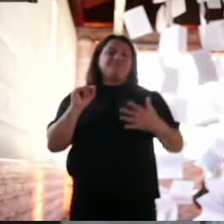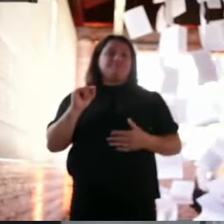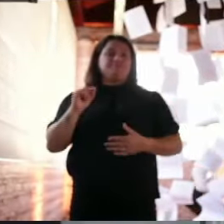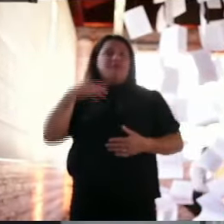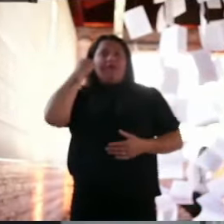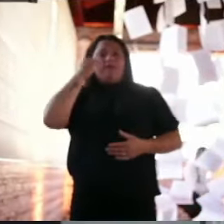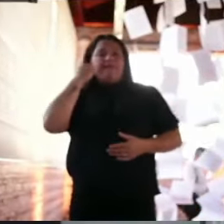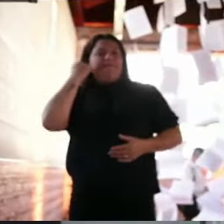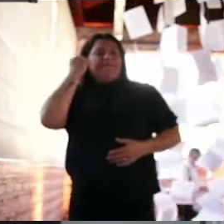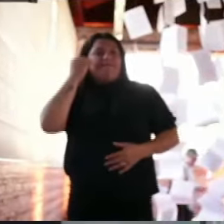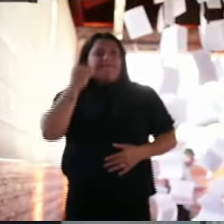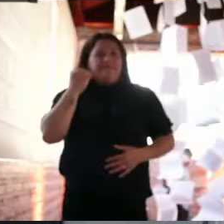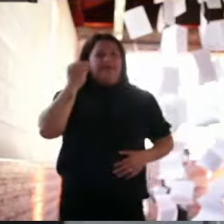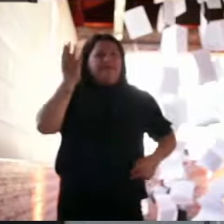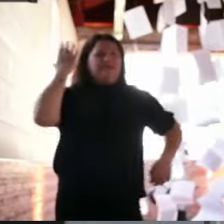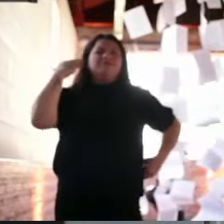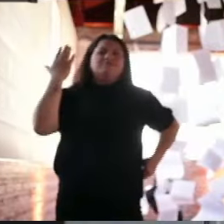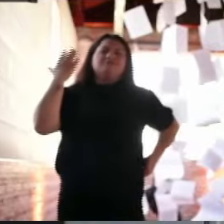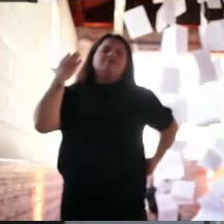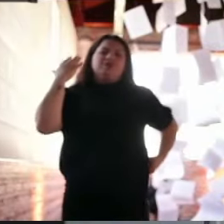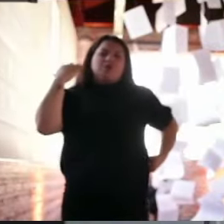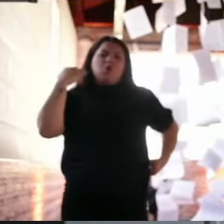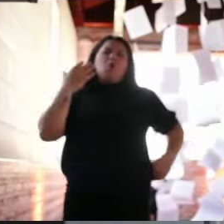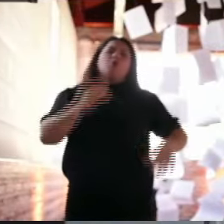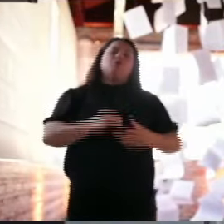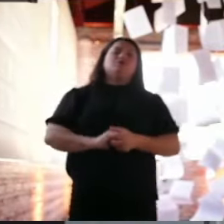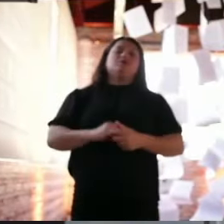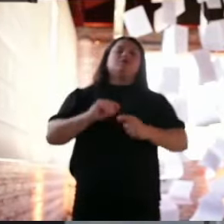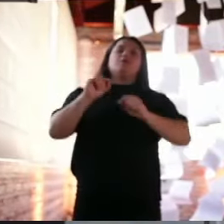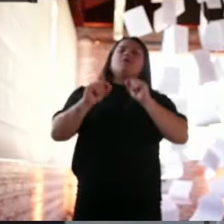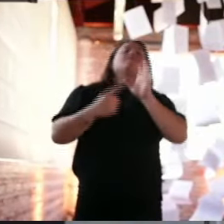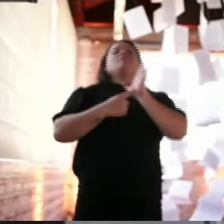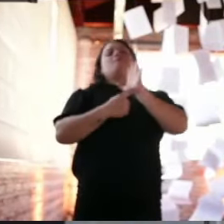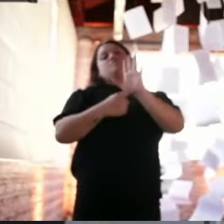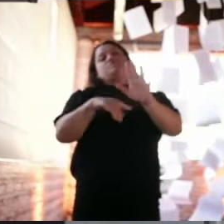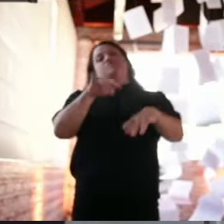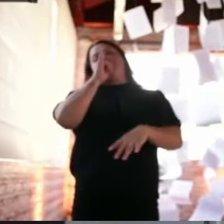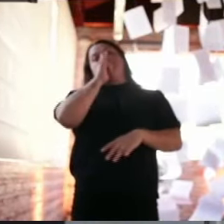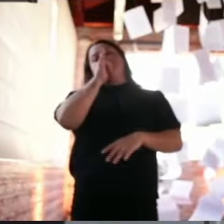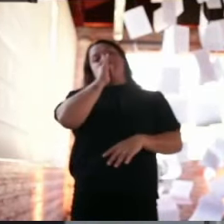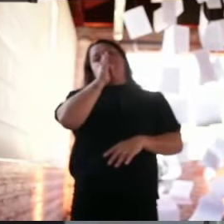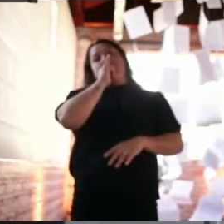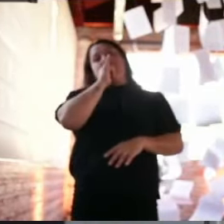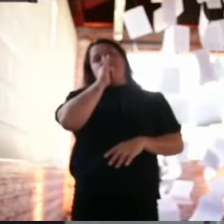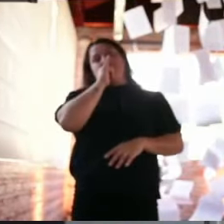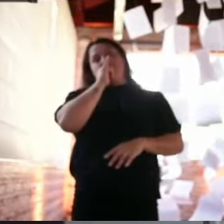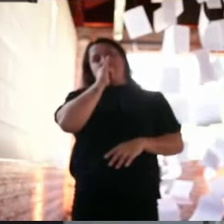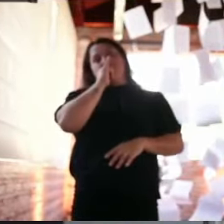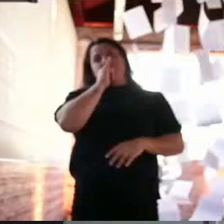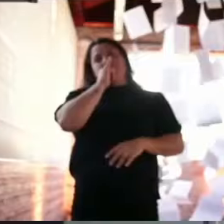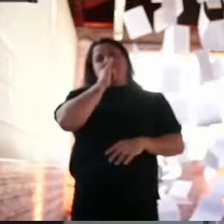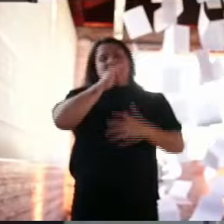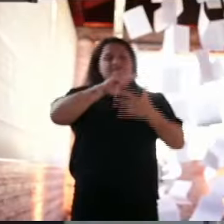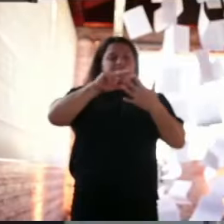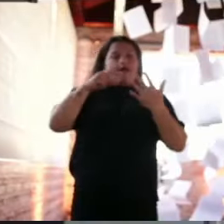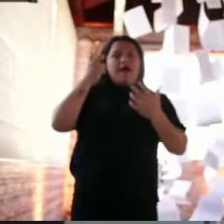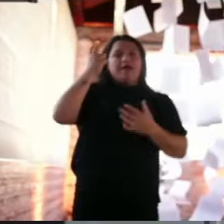experiências antropológicas né que vão mostrando por exemplo que em várias culturas